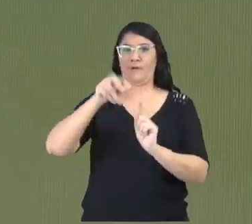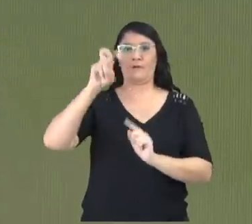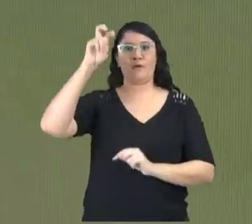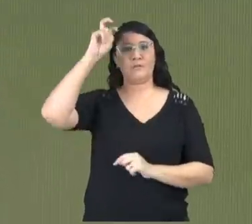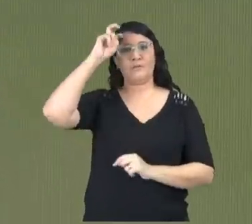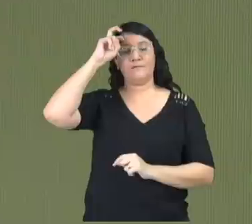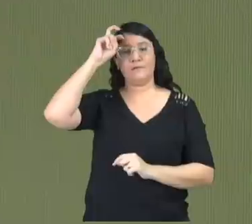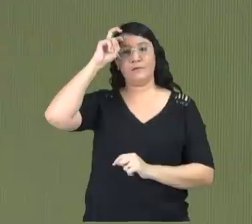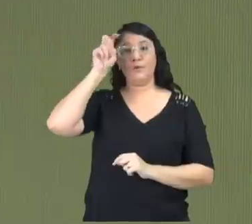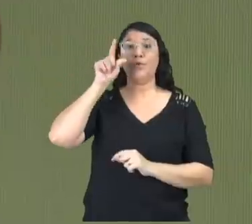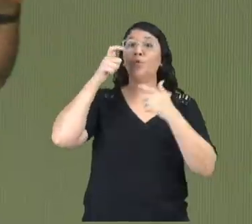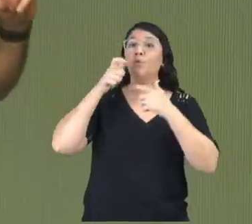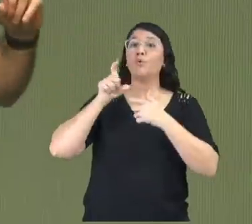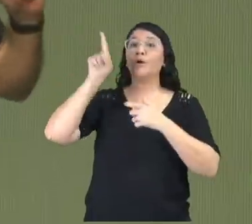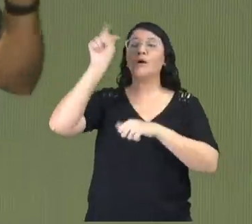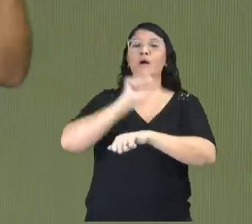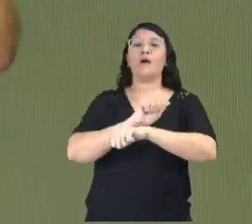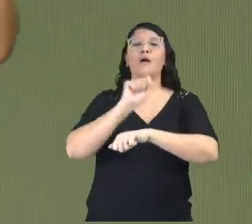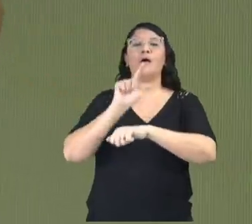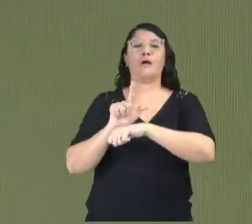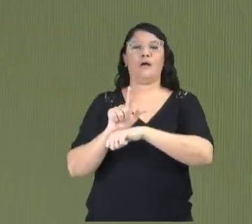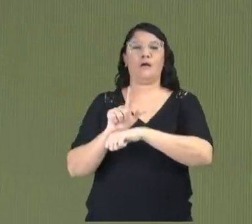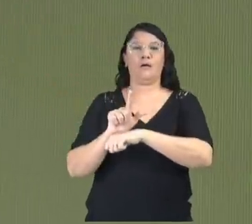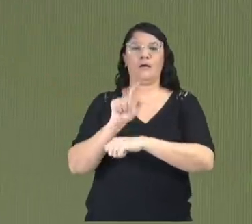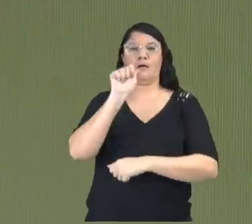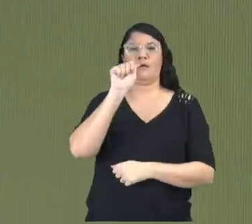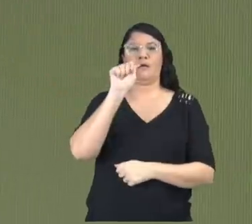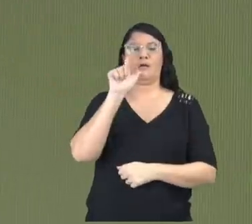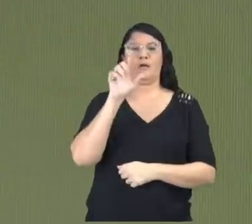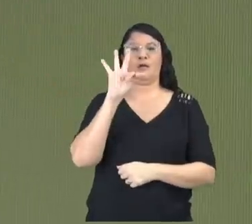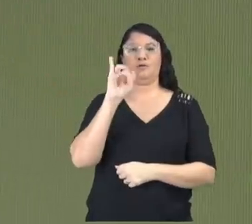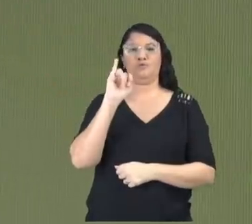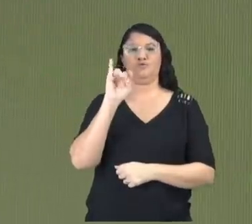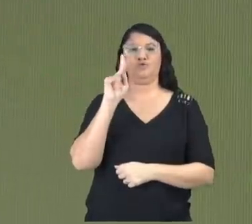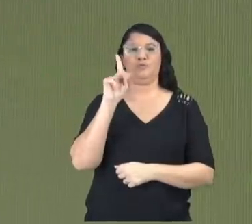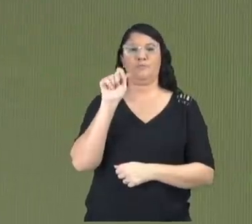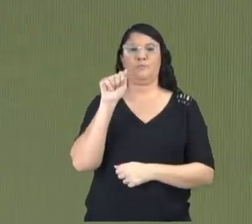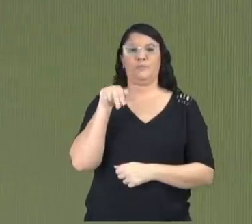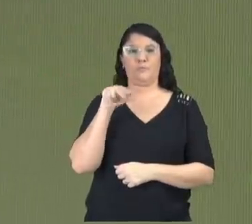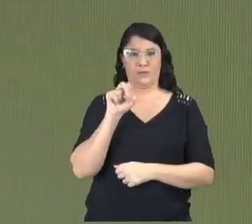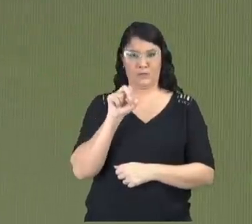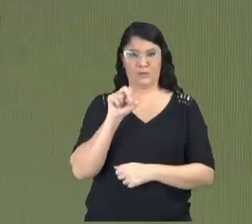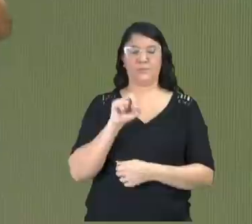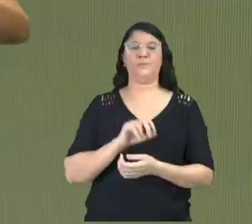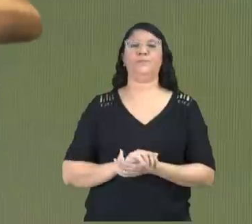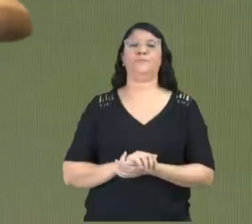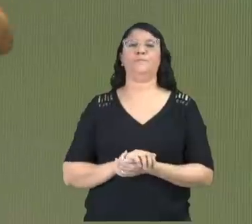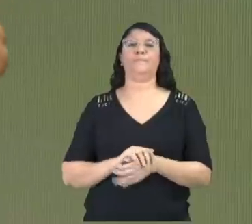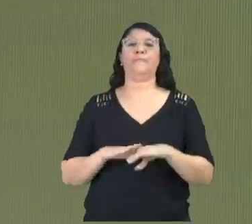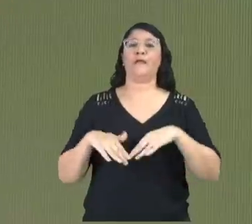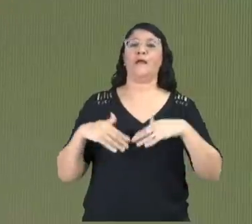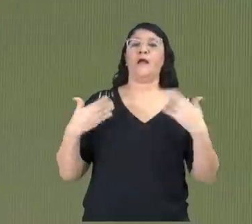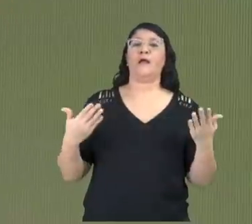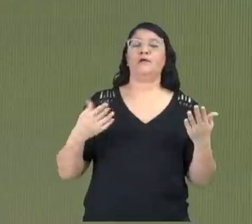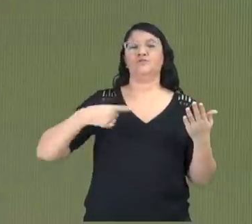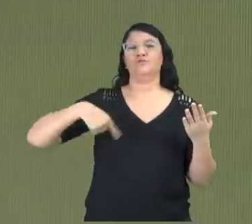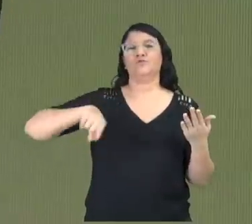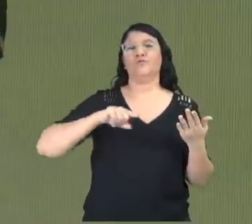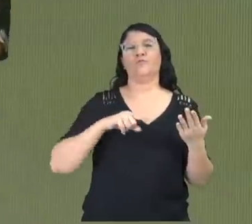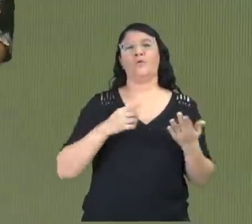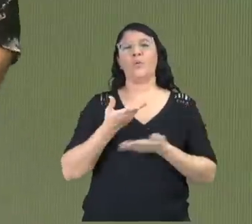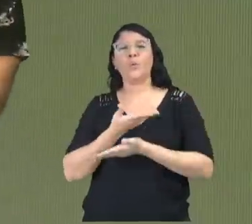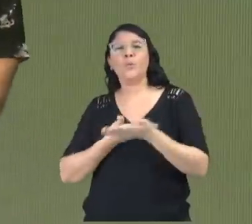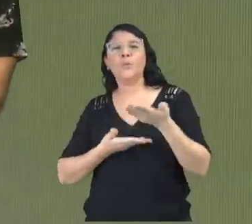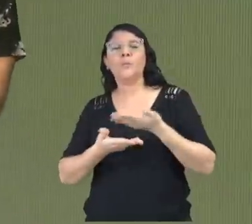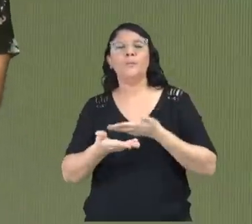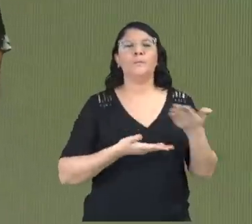no Altiplano, tá? Vai ser lá na Igreja Cidade Viva do Altiplano, e aí a gente vai compartilhar, só para você separar